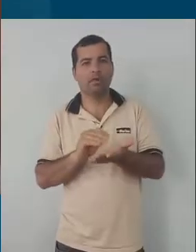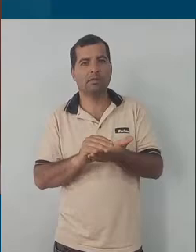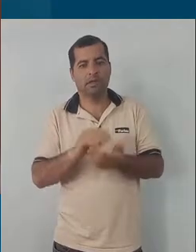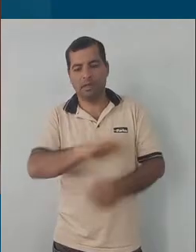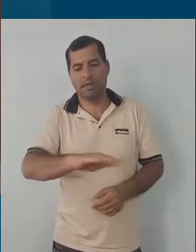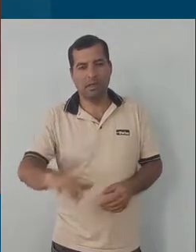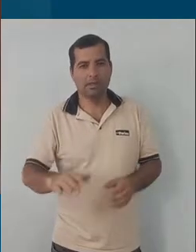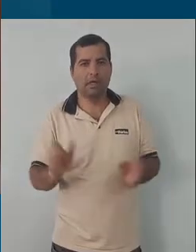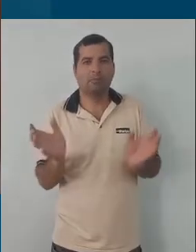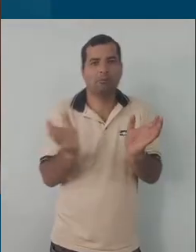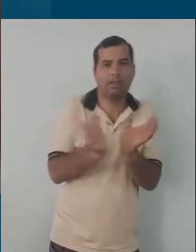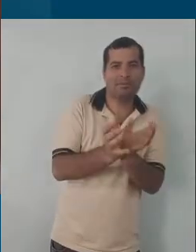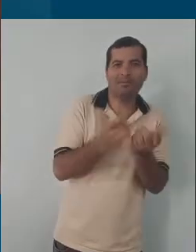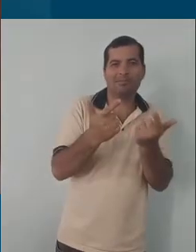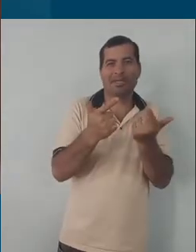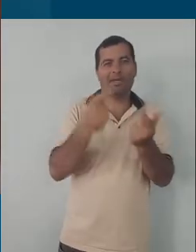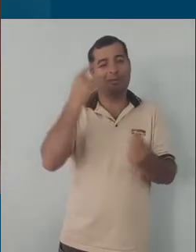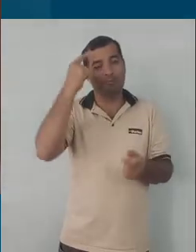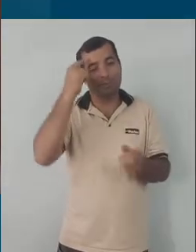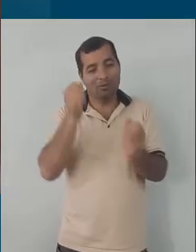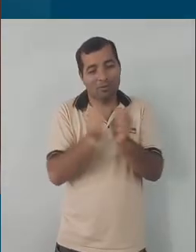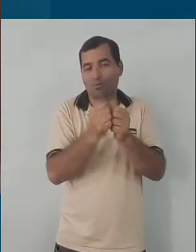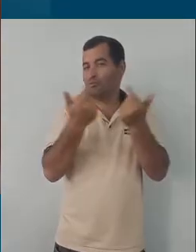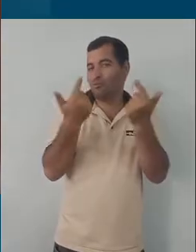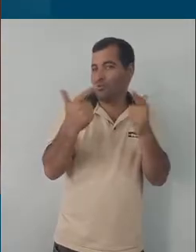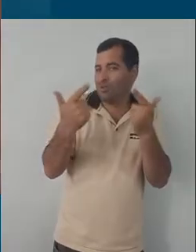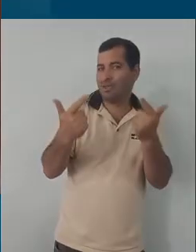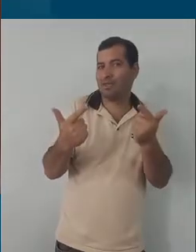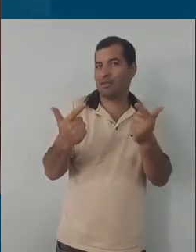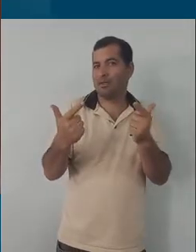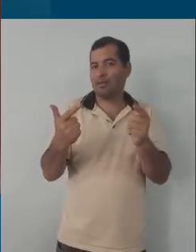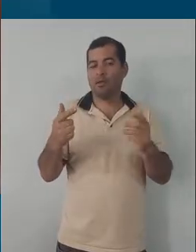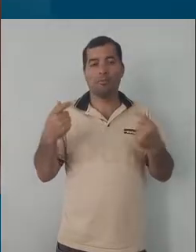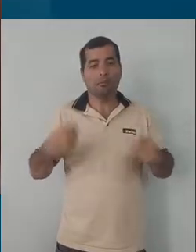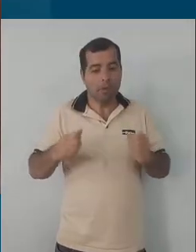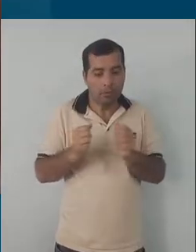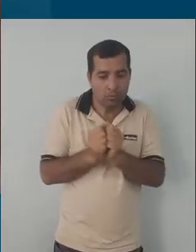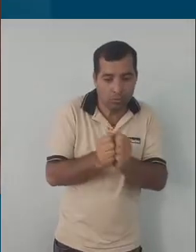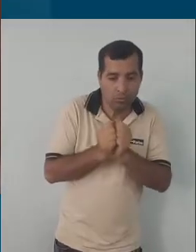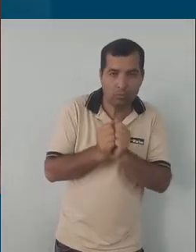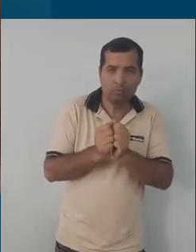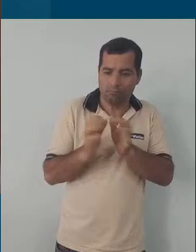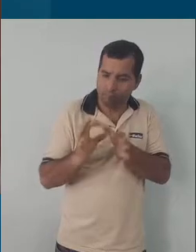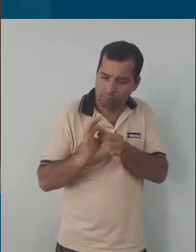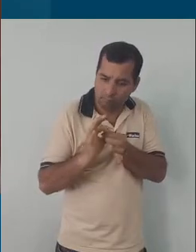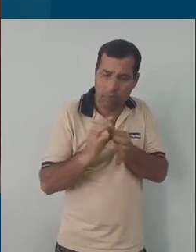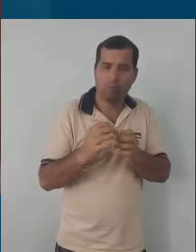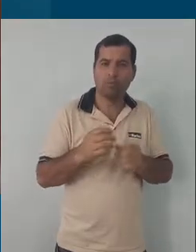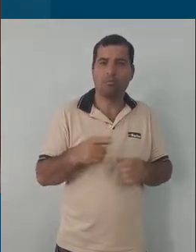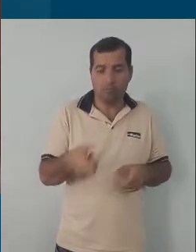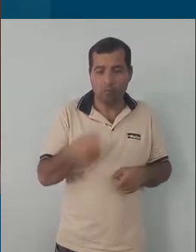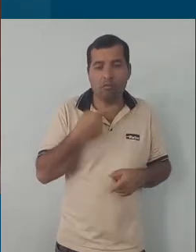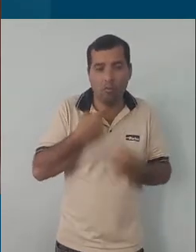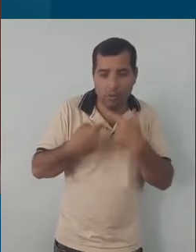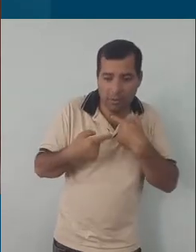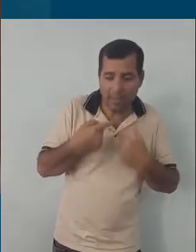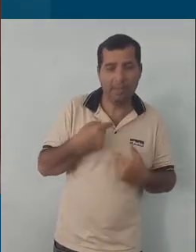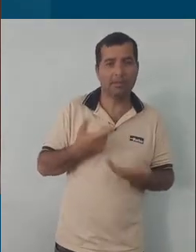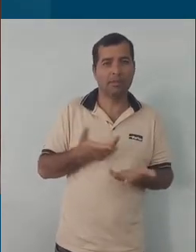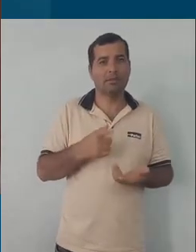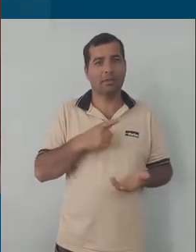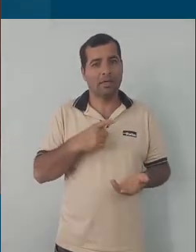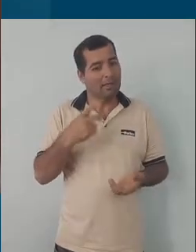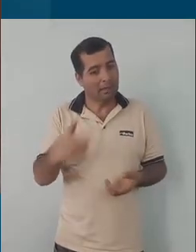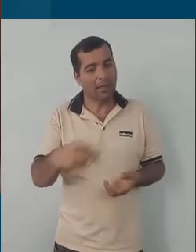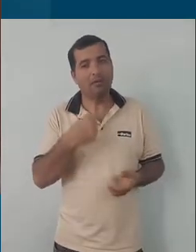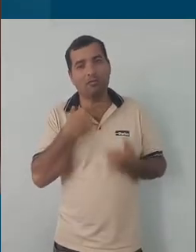pensa junto, a gente não acompanha, não cria nela o desejo e não acompanha o seu desejo de